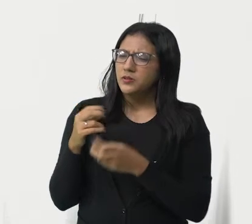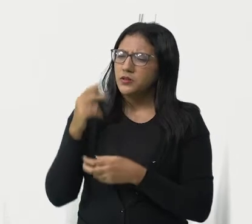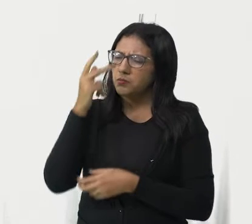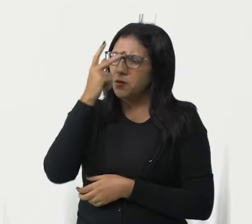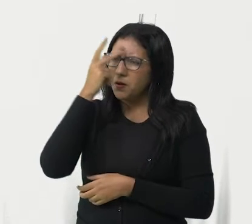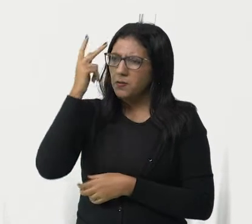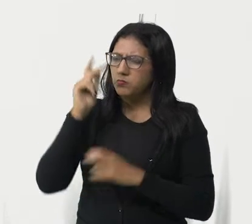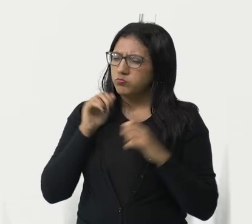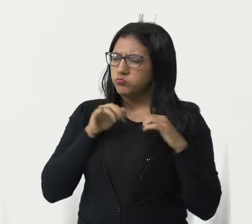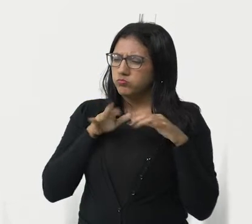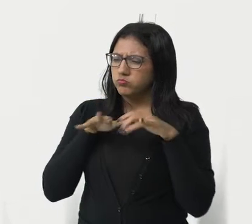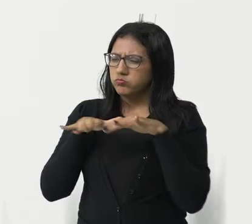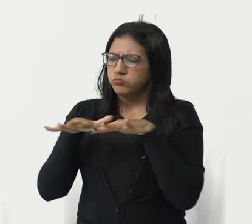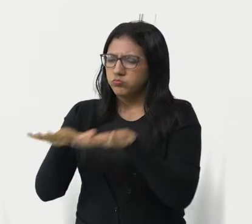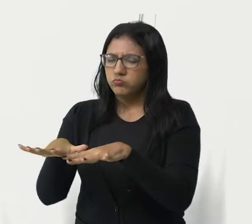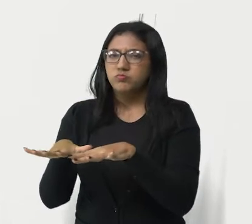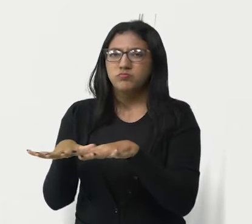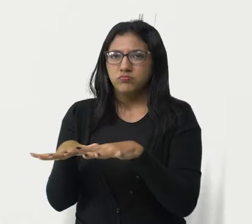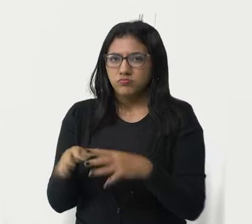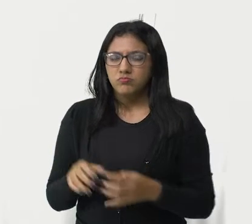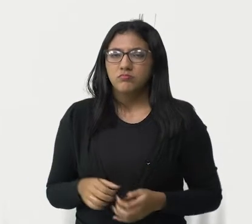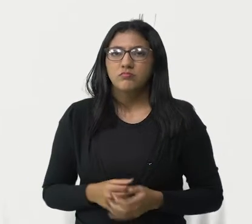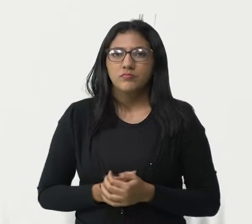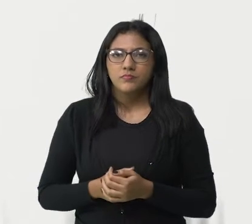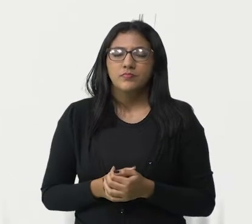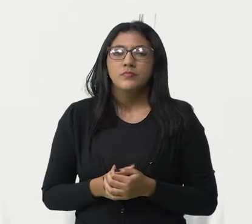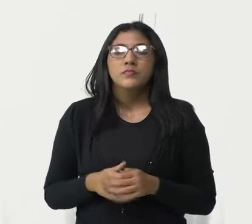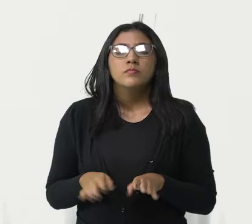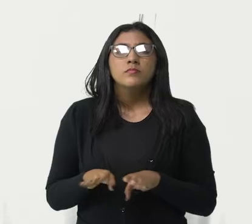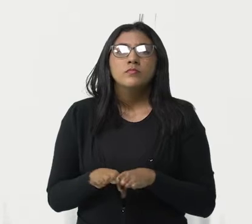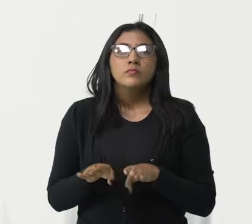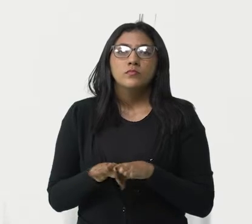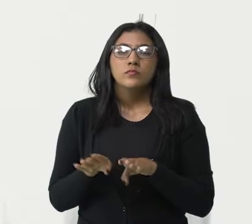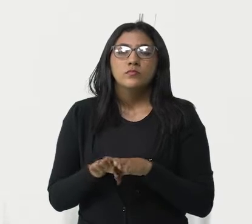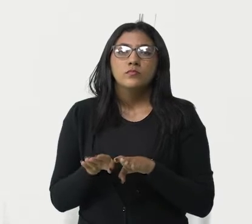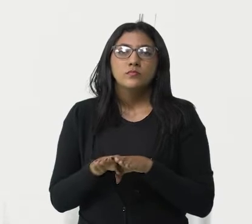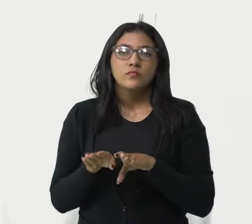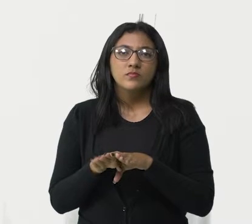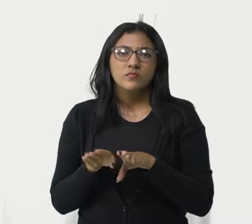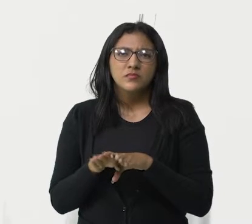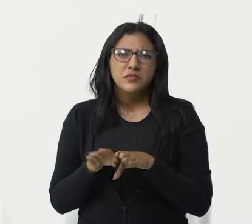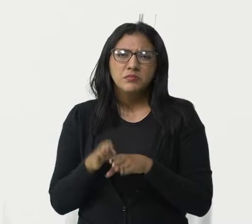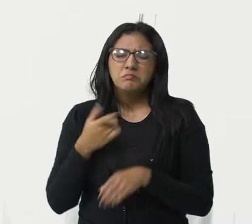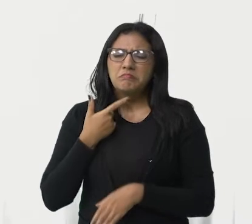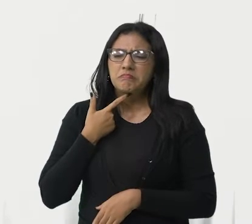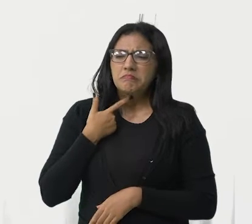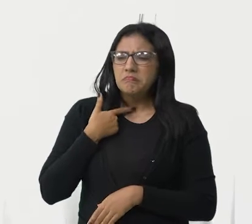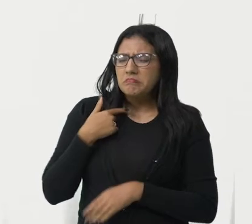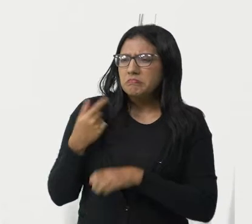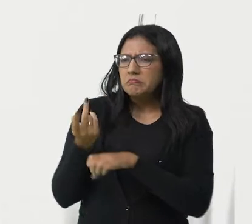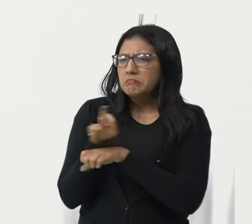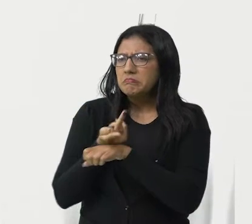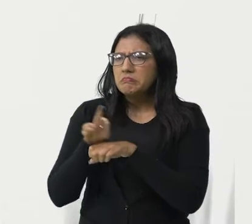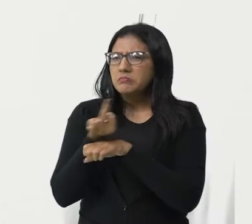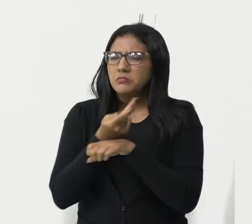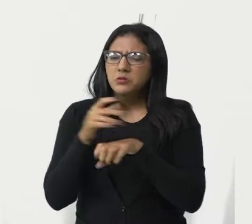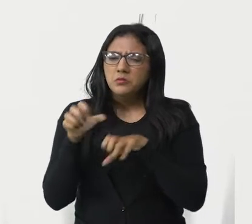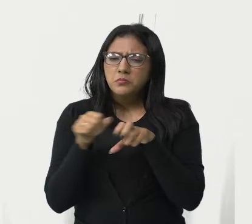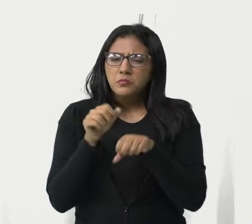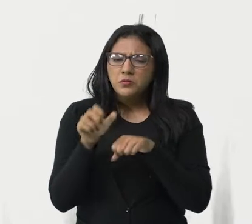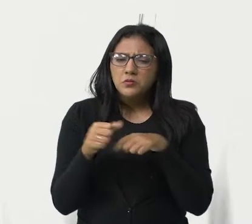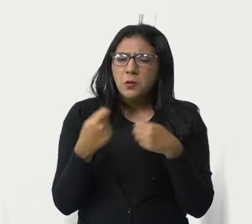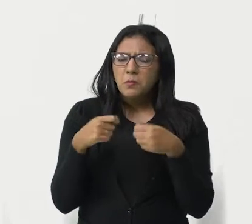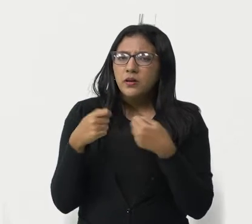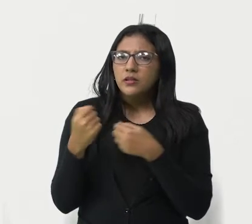interior da colônia. Além disso, essa parte de querer explorar, eles vão precisar ali, né, de